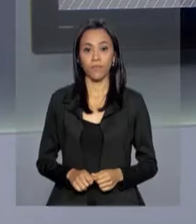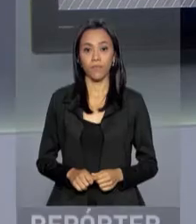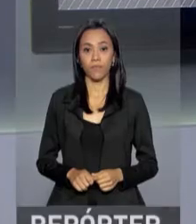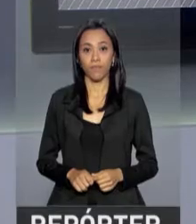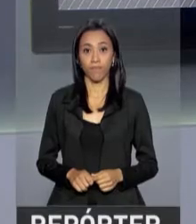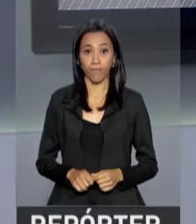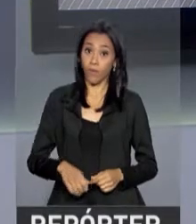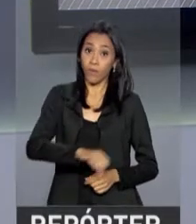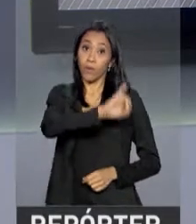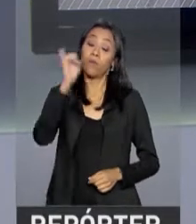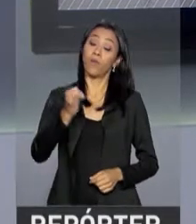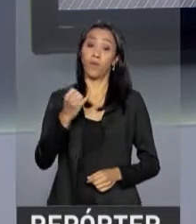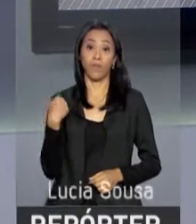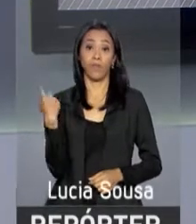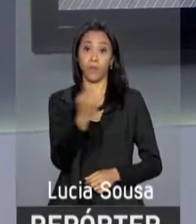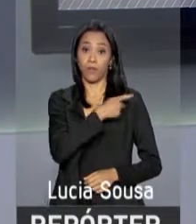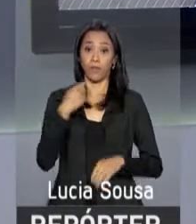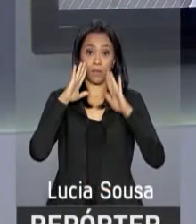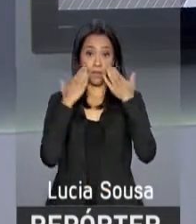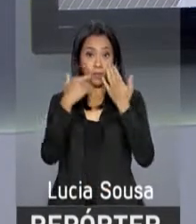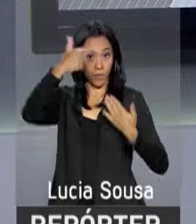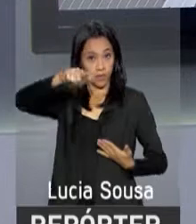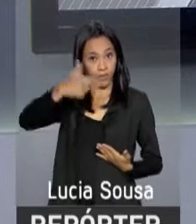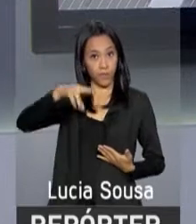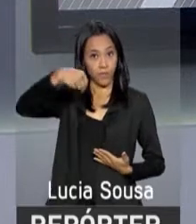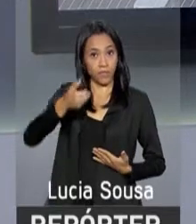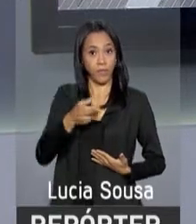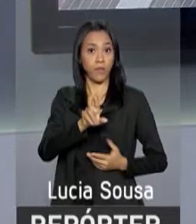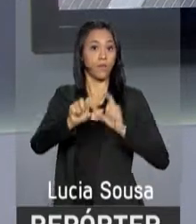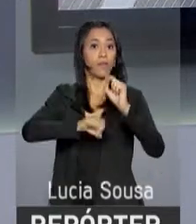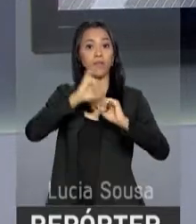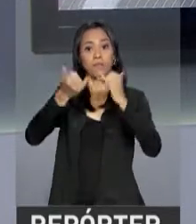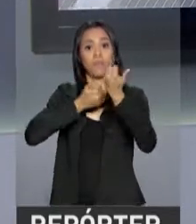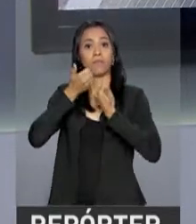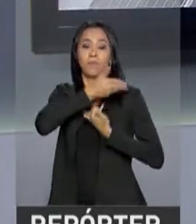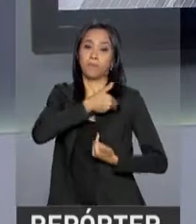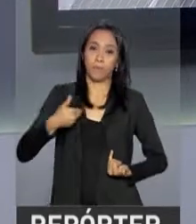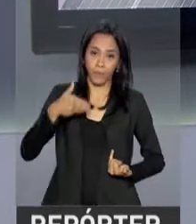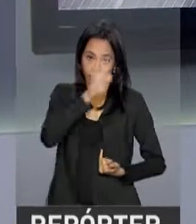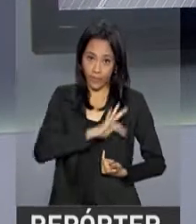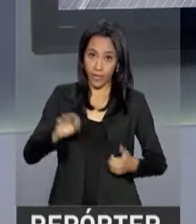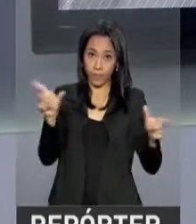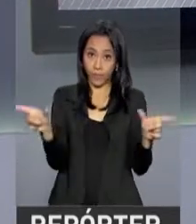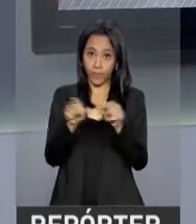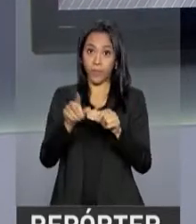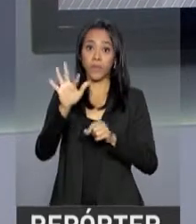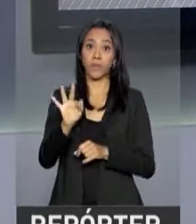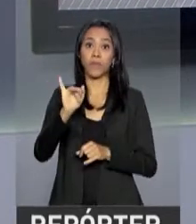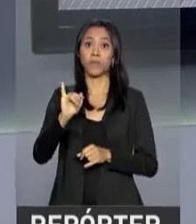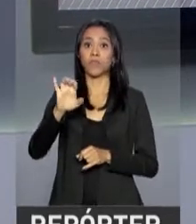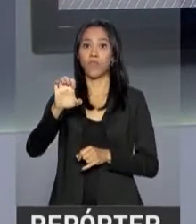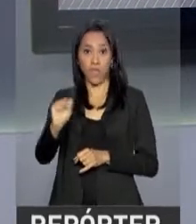o lá voltamos com mais uma edição do repórter nbr as notícias do governo federal e o fies o fundo de financiamento